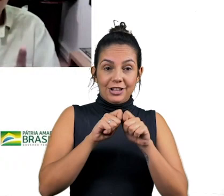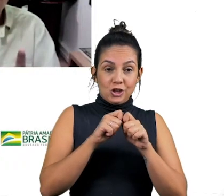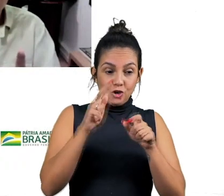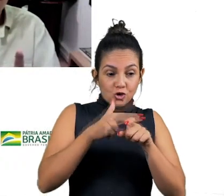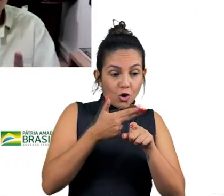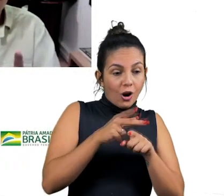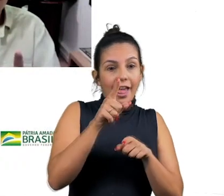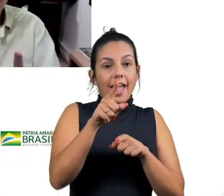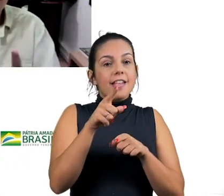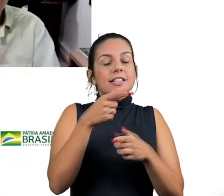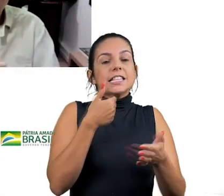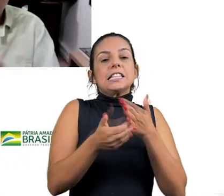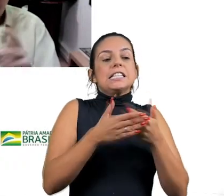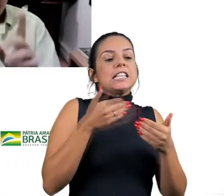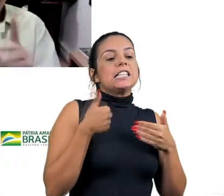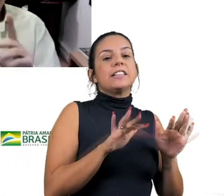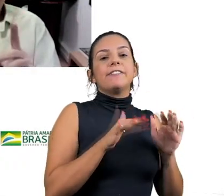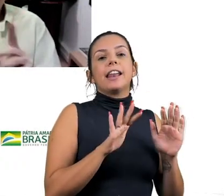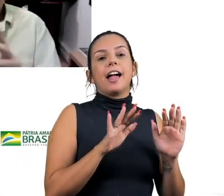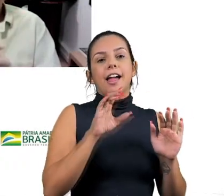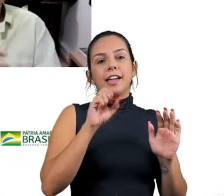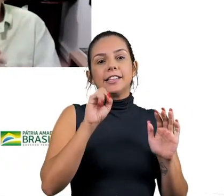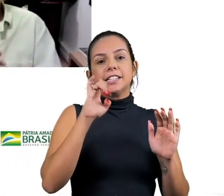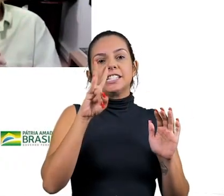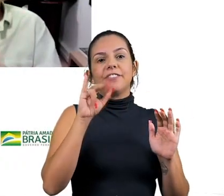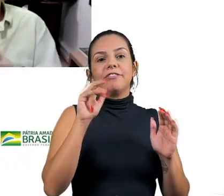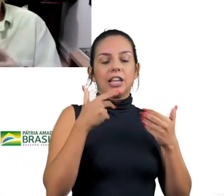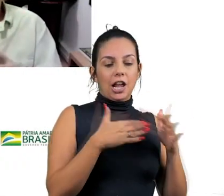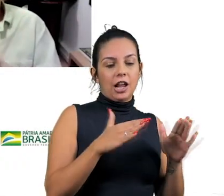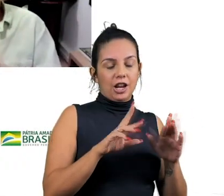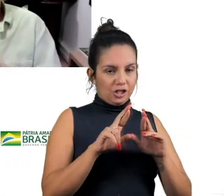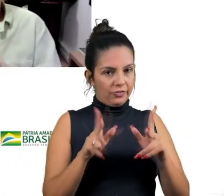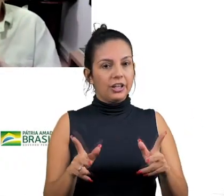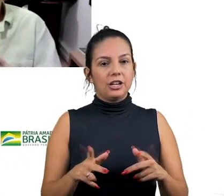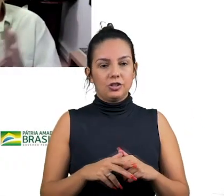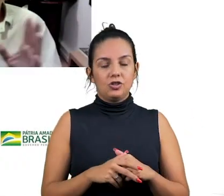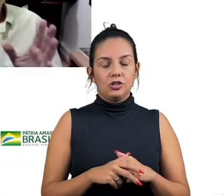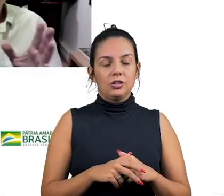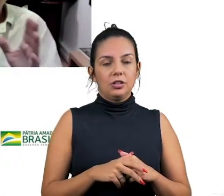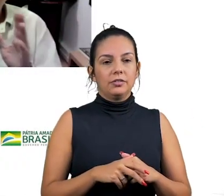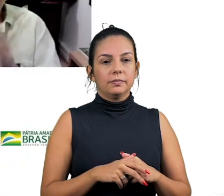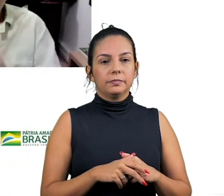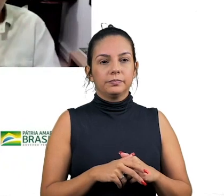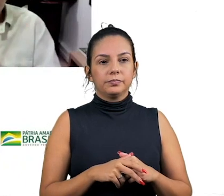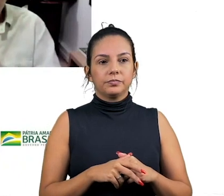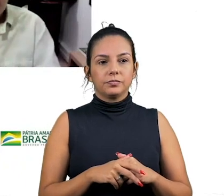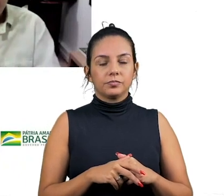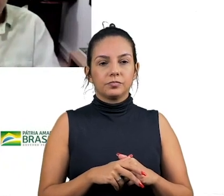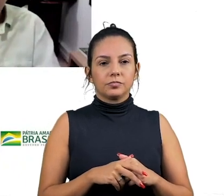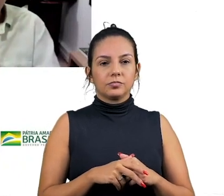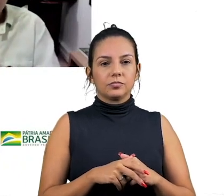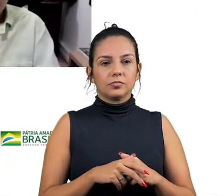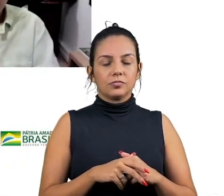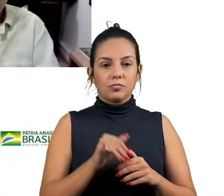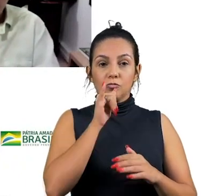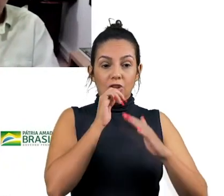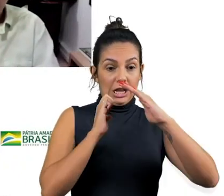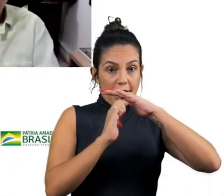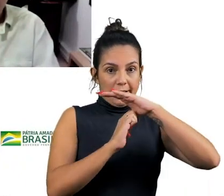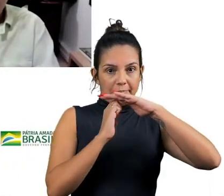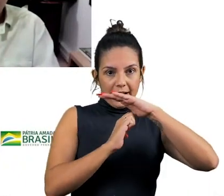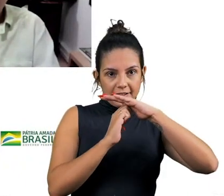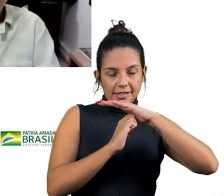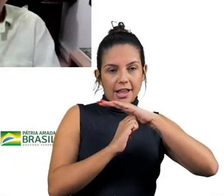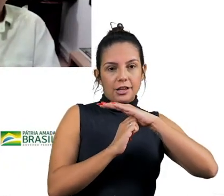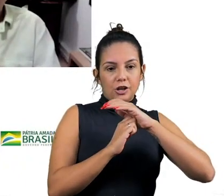é se virar. É a diferença, né? Entre o empresário, mesmo que